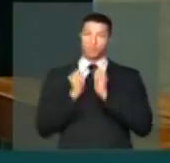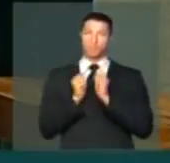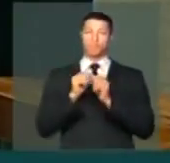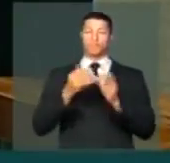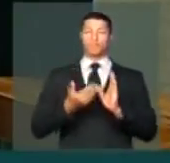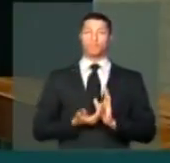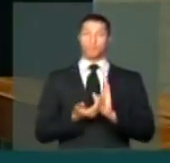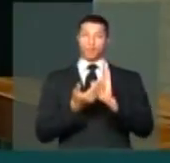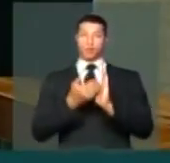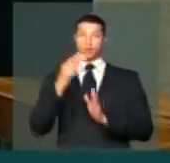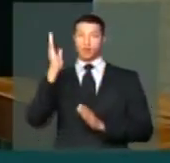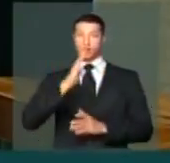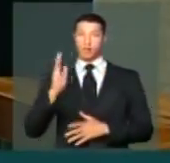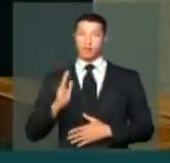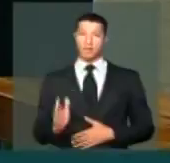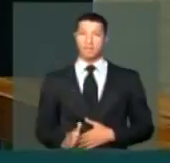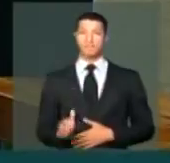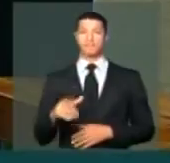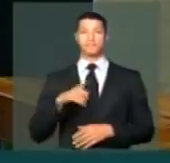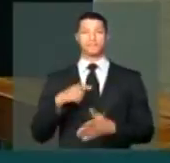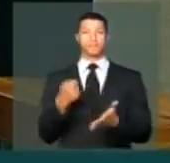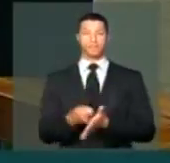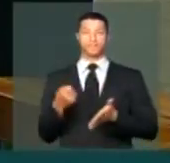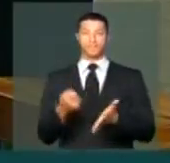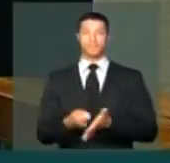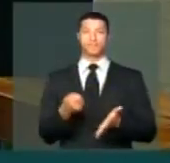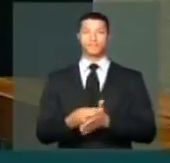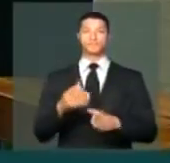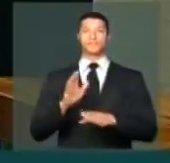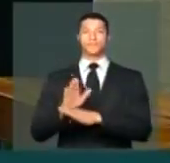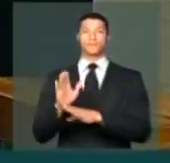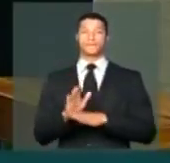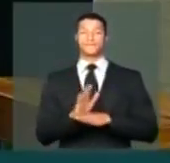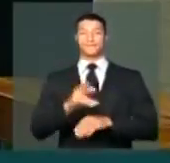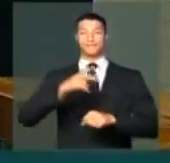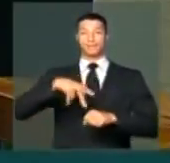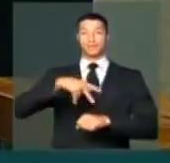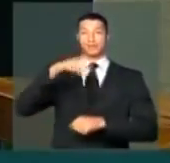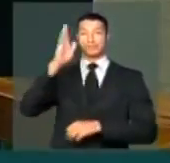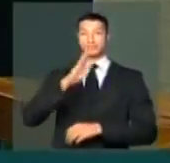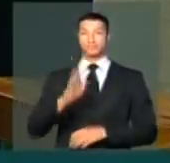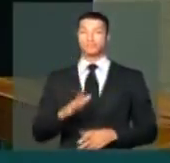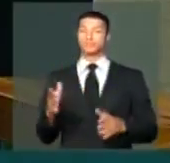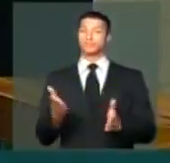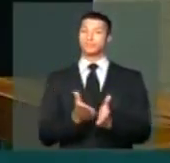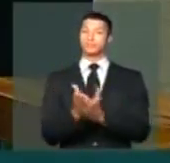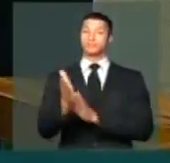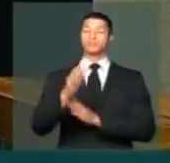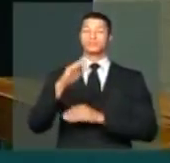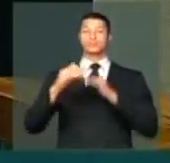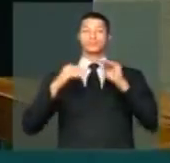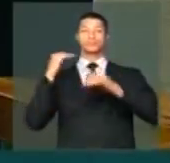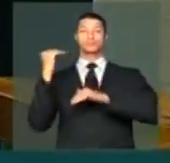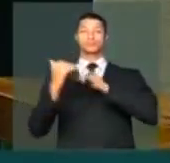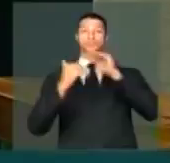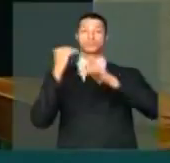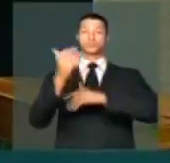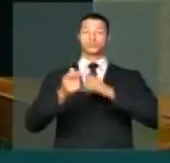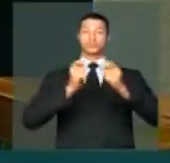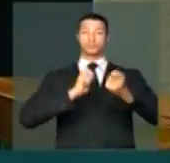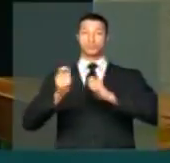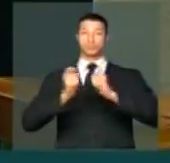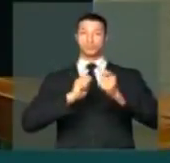Congresso Nacional temos o dever de ajudar o país retomar o caminho do desenvolvimento